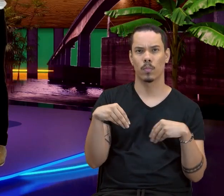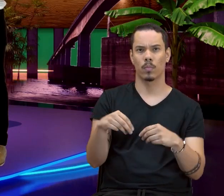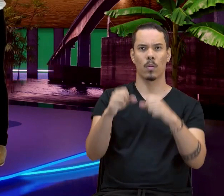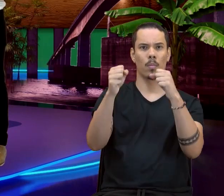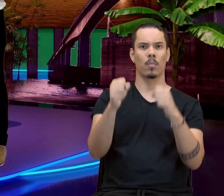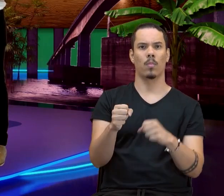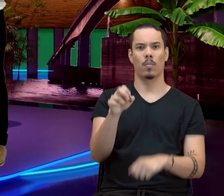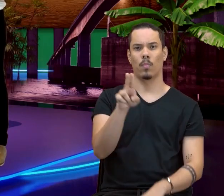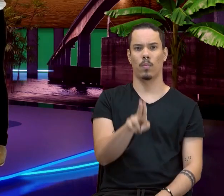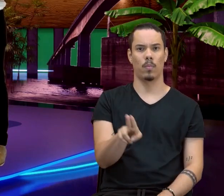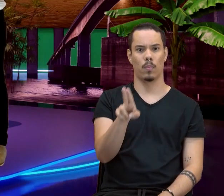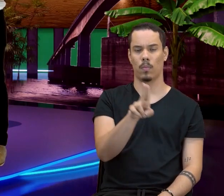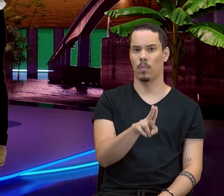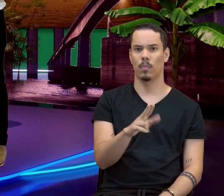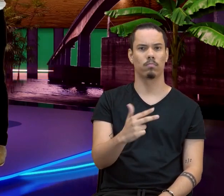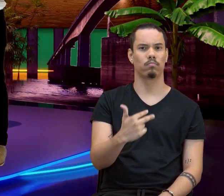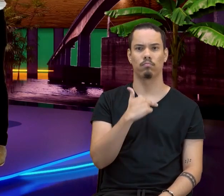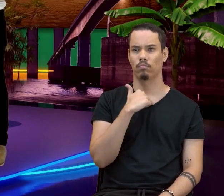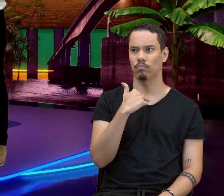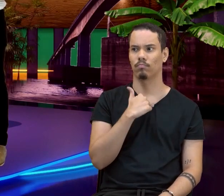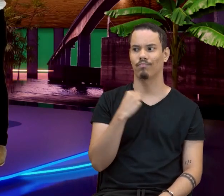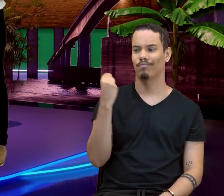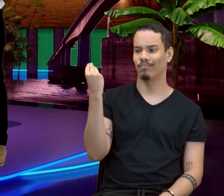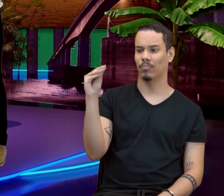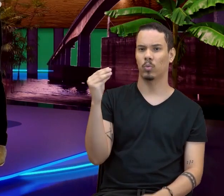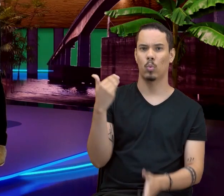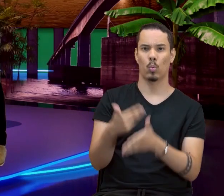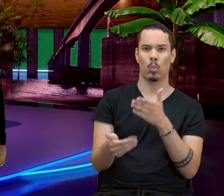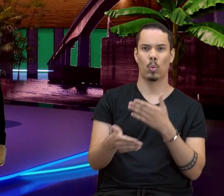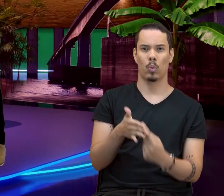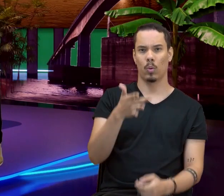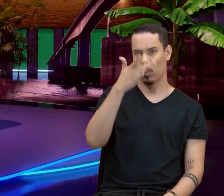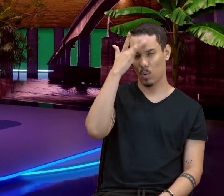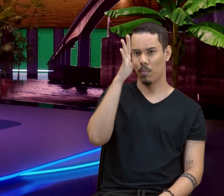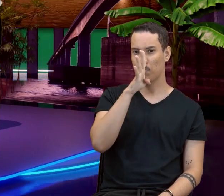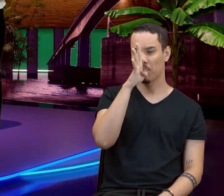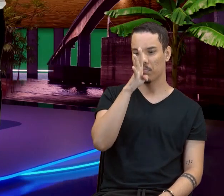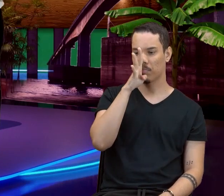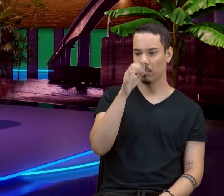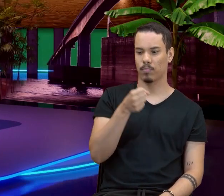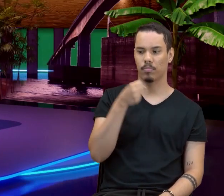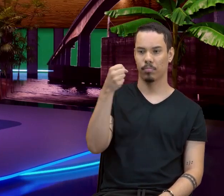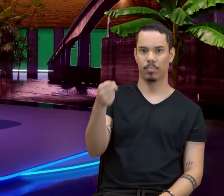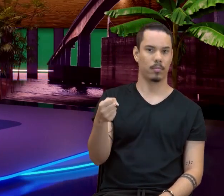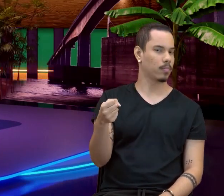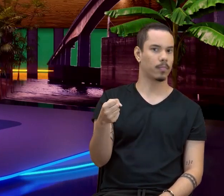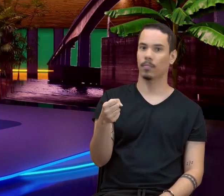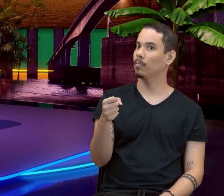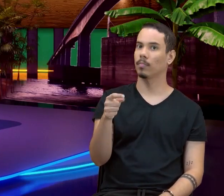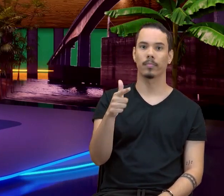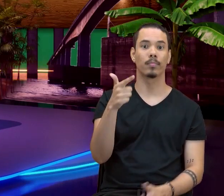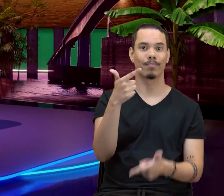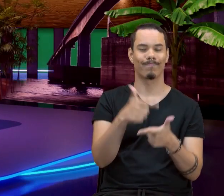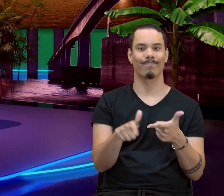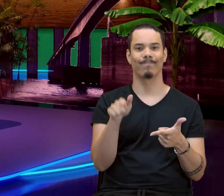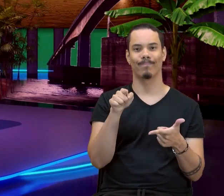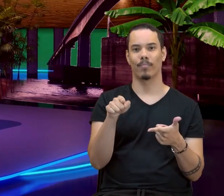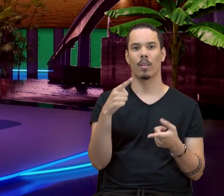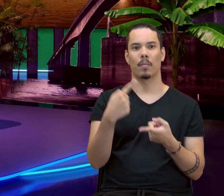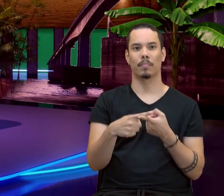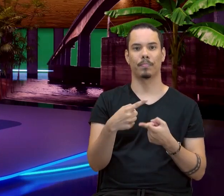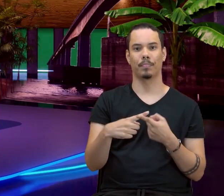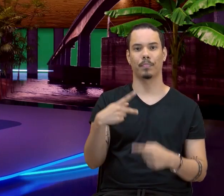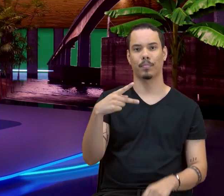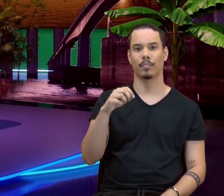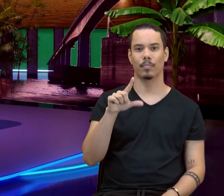bem. Não pode se colocar mais o colono em qualquer lugar. Esse foi um dos problemas do Polo Noroeste. Colocava